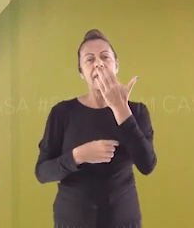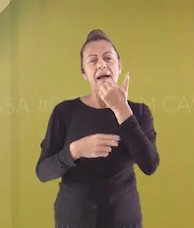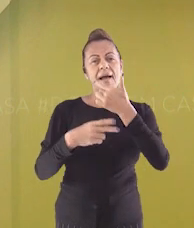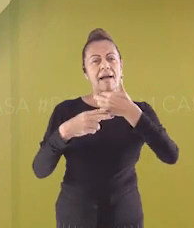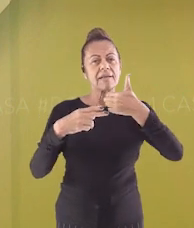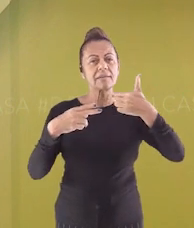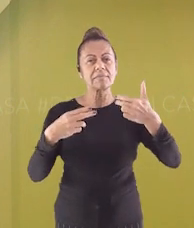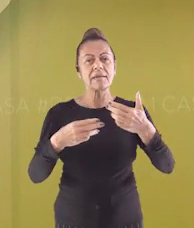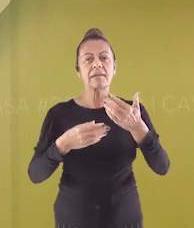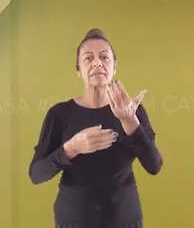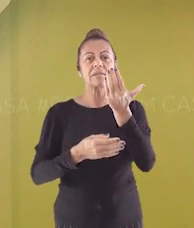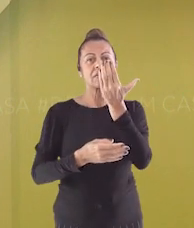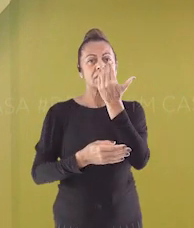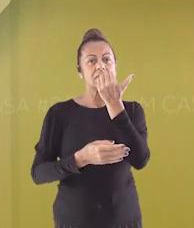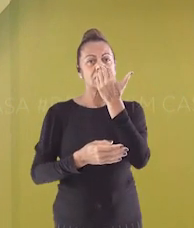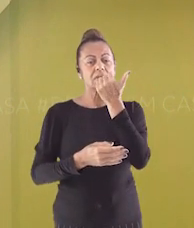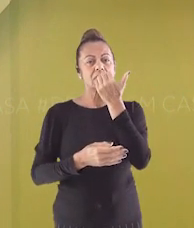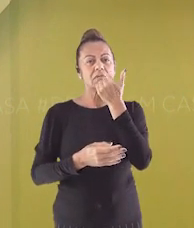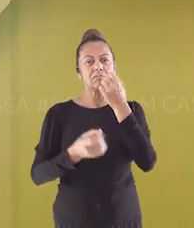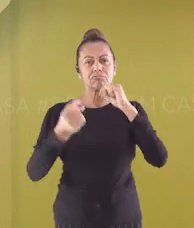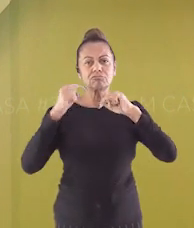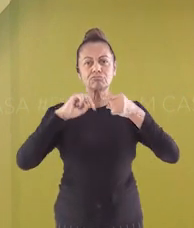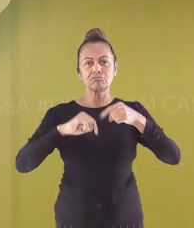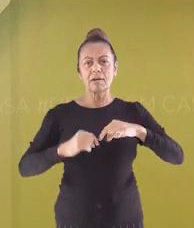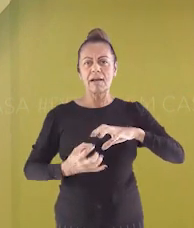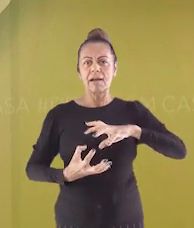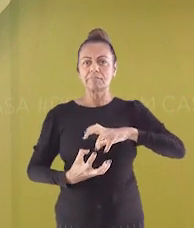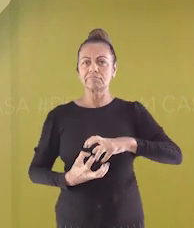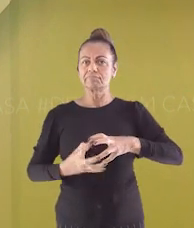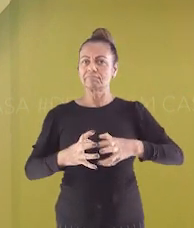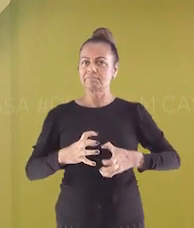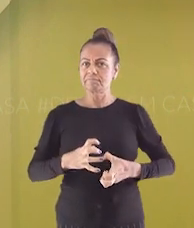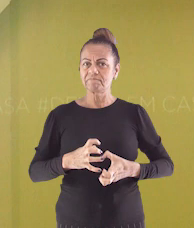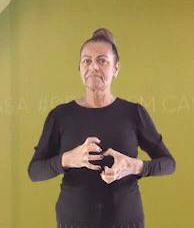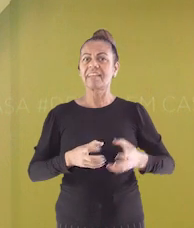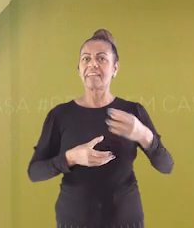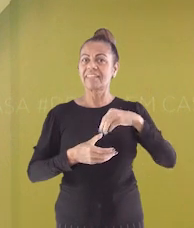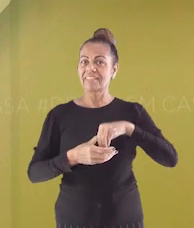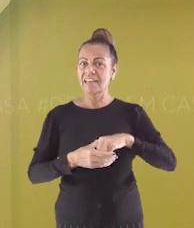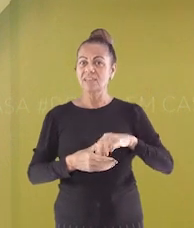alimentos. Em nosso corpo, eles são chamados de probióticos.